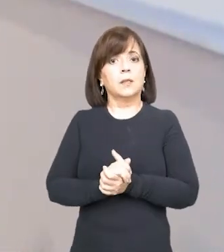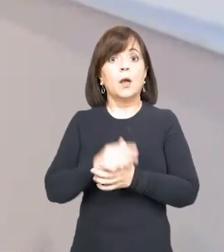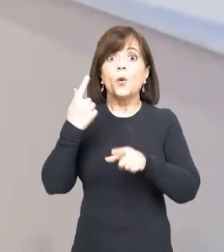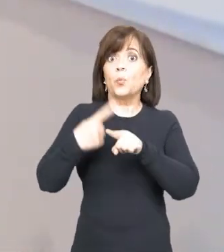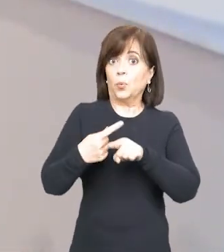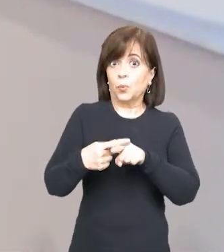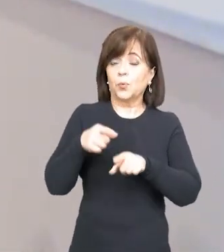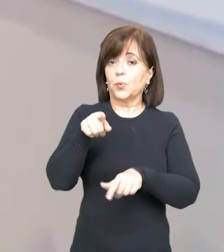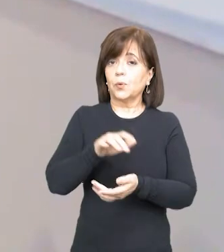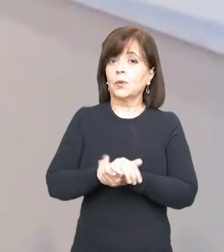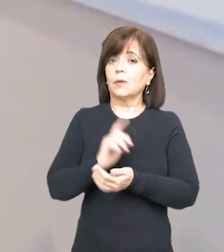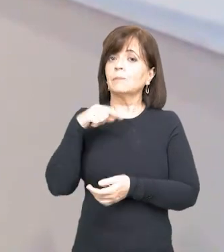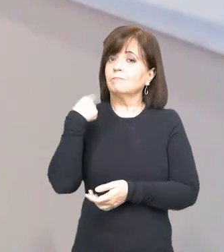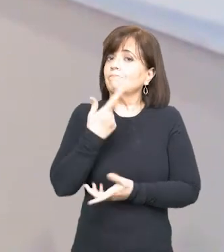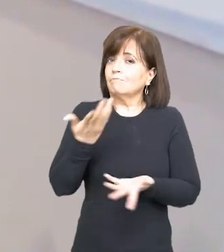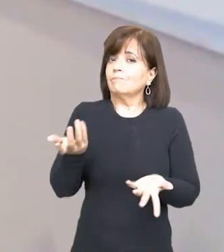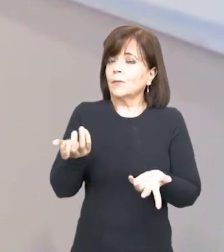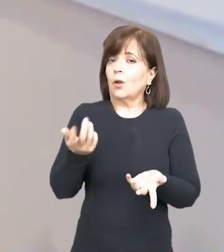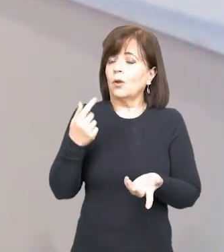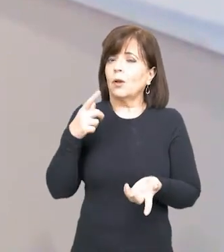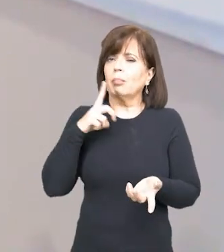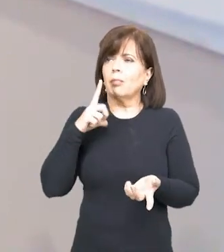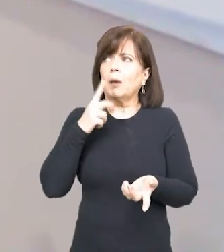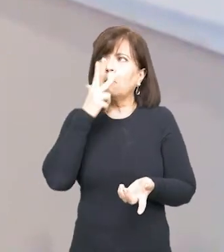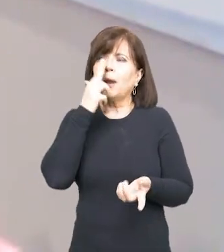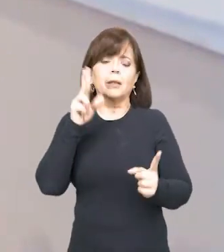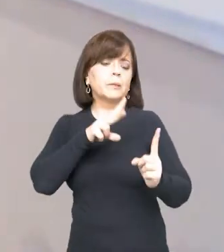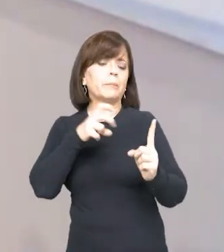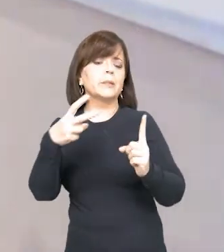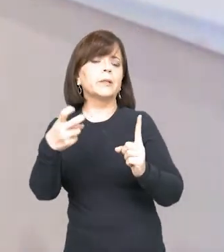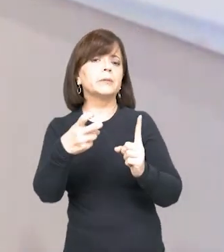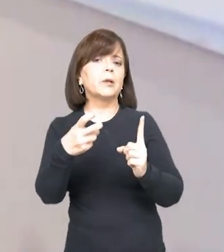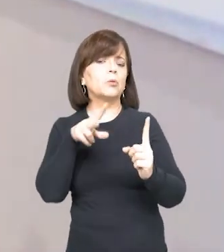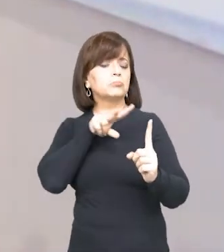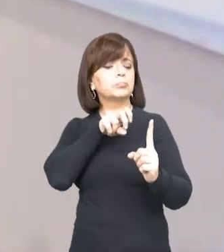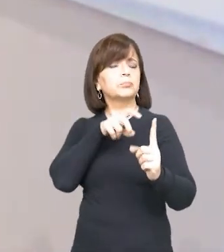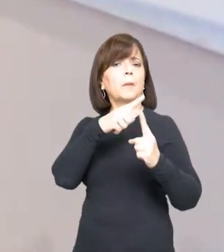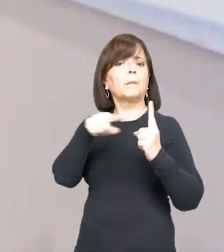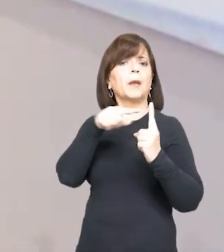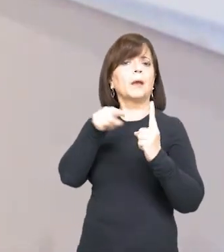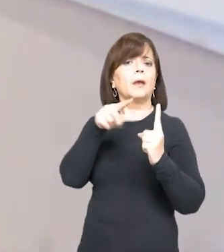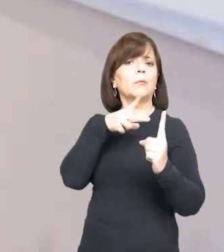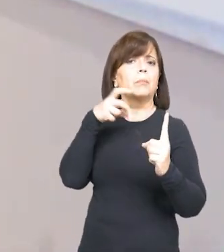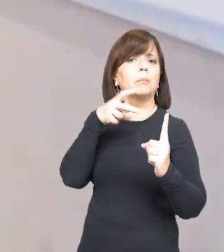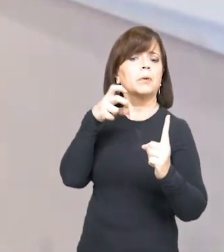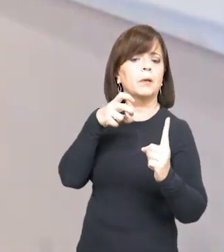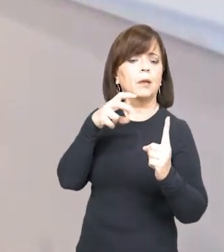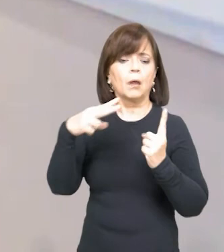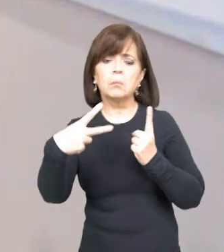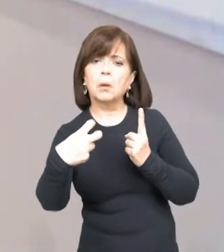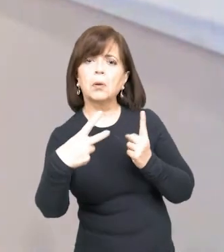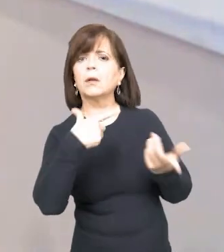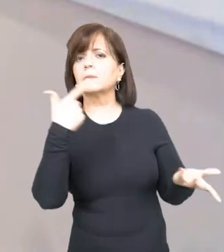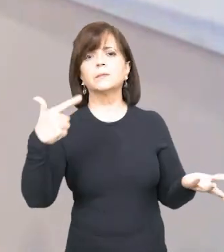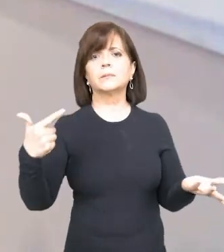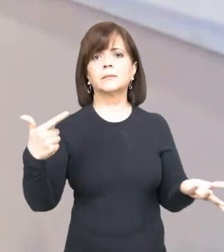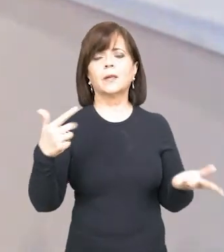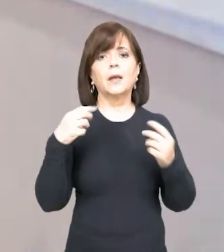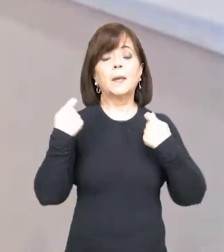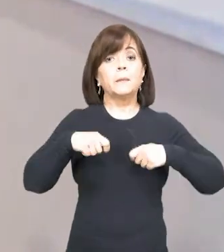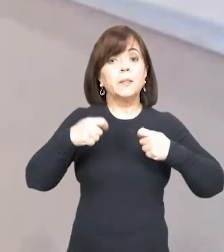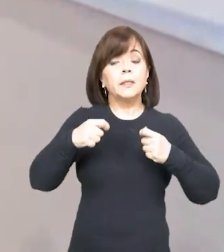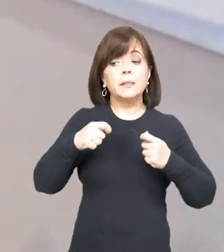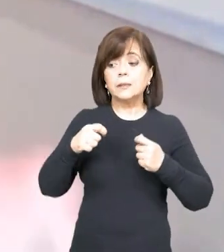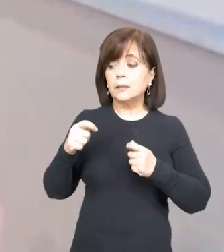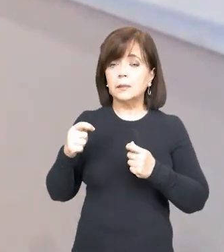a gente vai estar tendo aquela visão míope, né? Só uma parte do problema estará sendo enxergado, né? E a gente